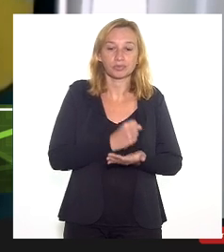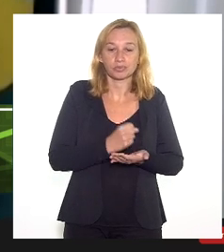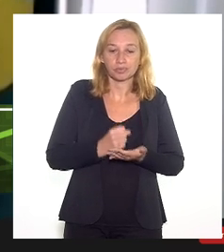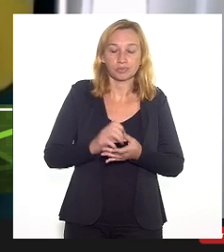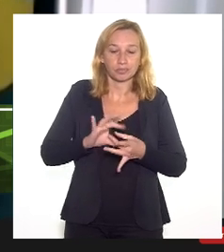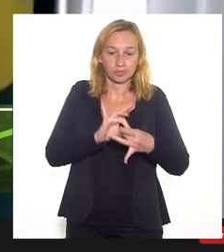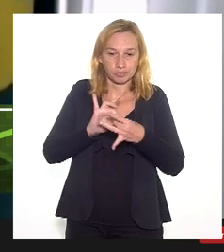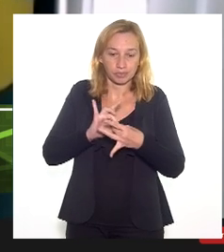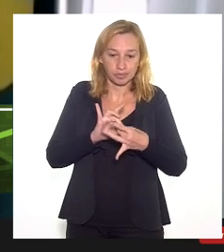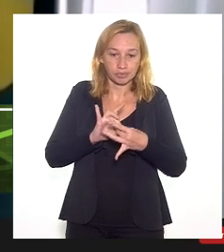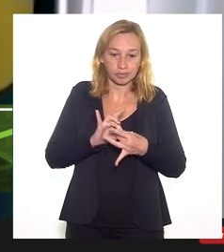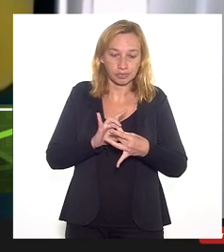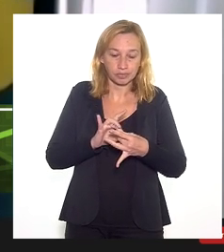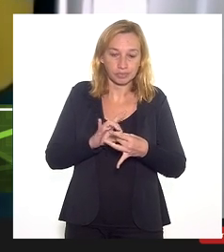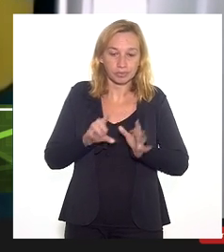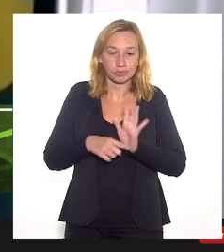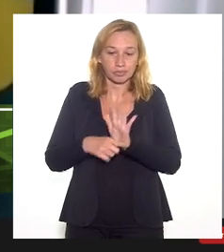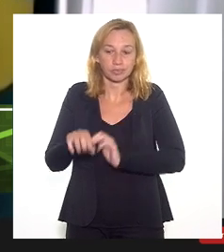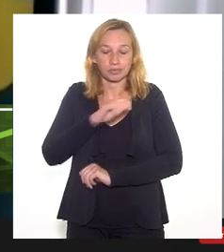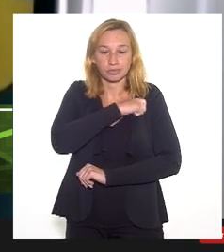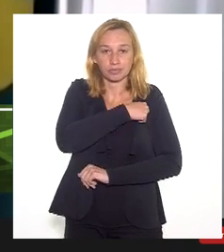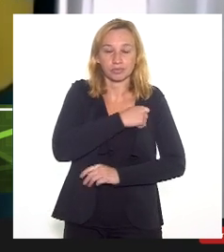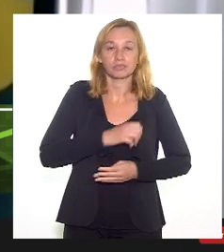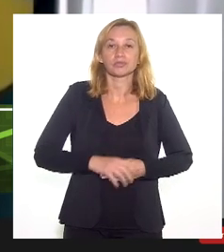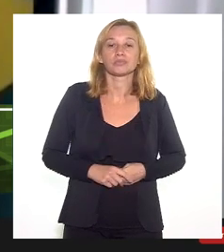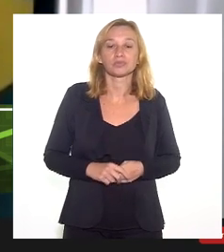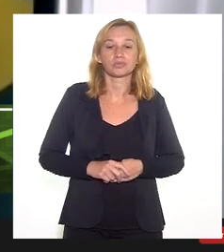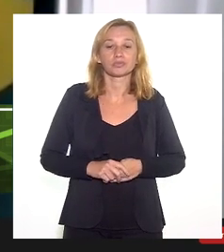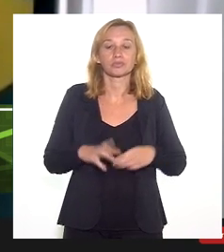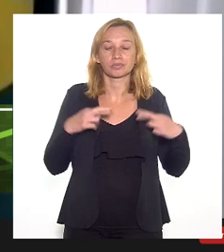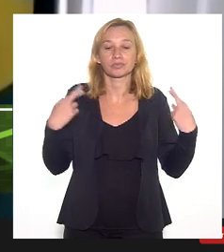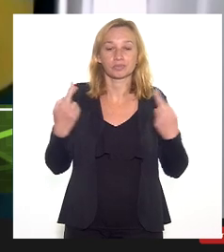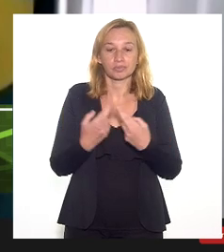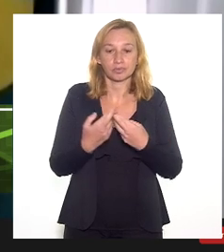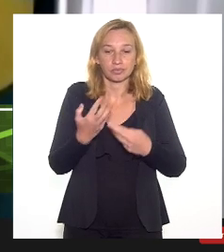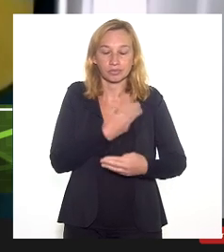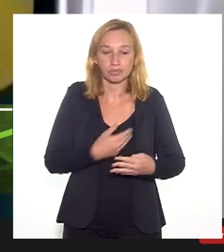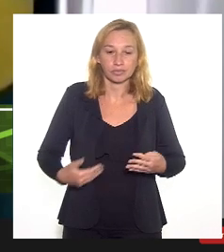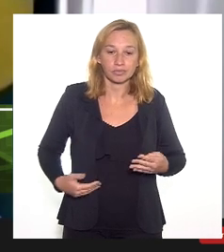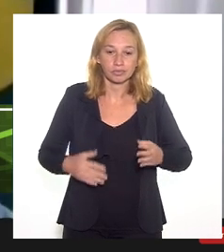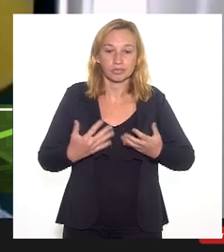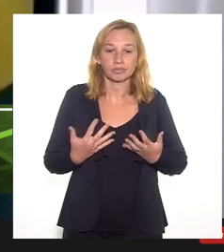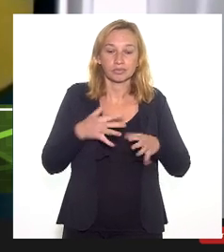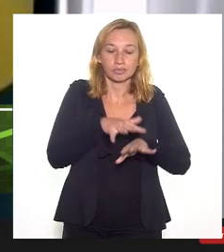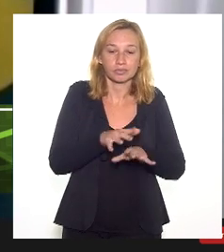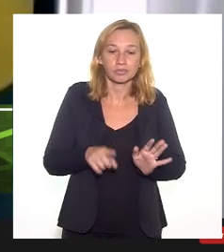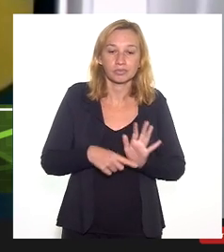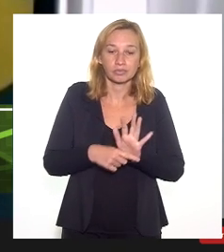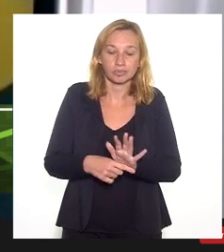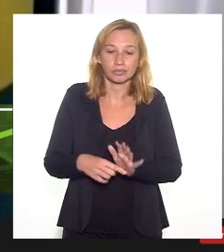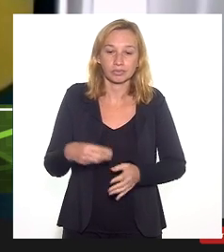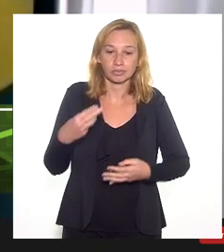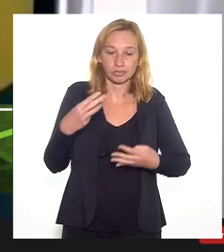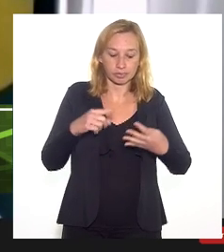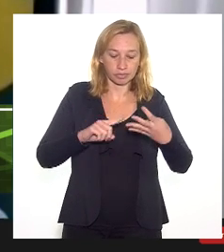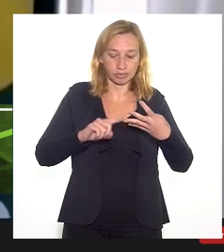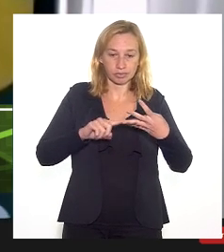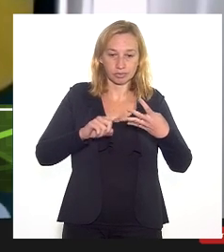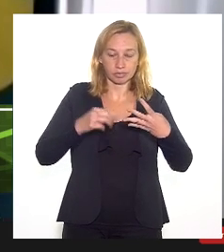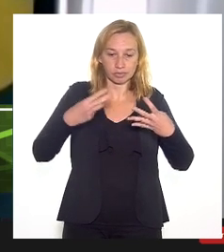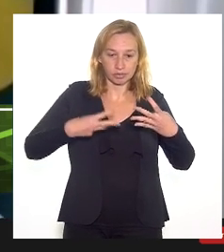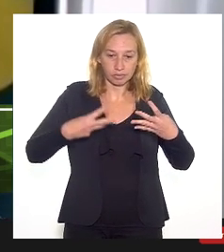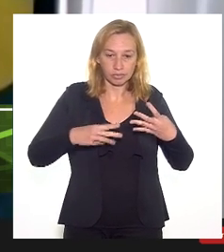em relação ao novo regime de recuperação fiscal a audiência sobre a dedicação exclusiva três e quatro a audiência